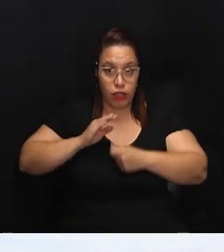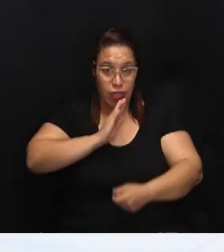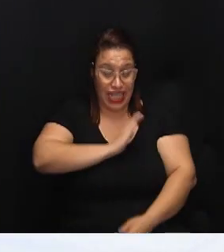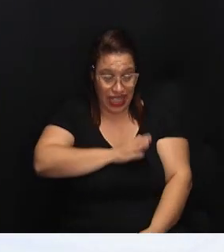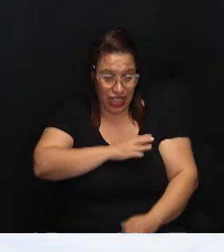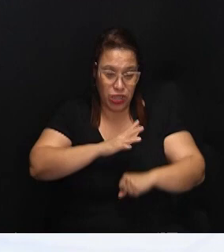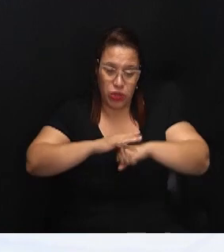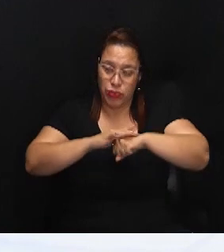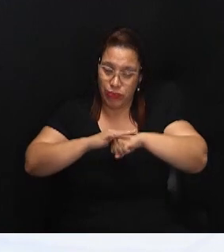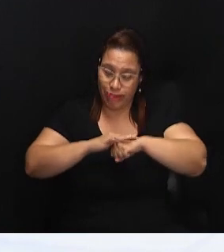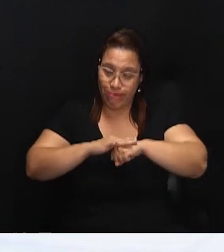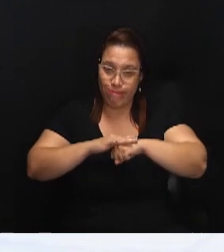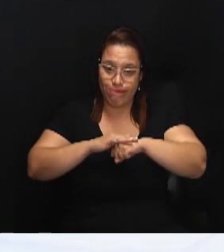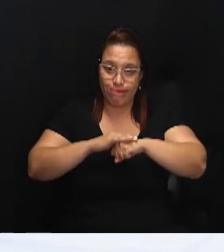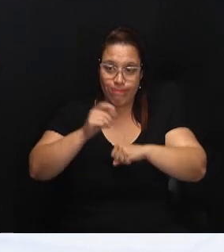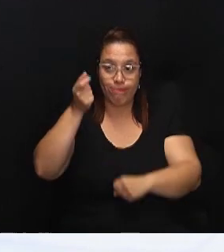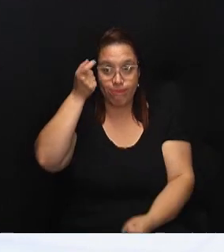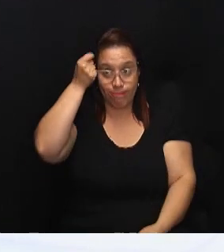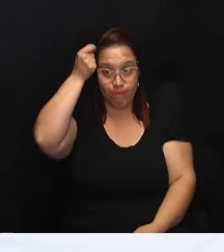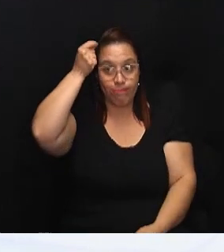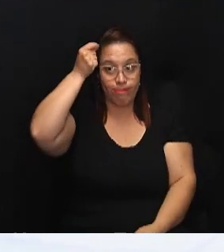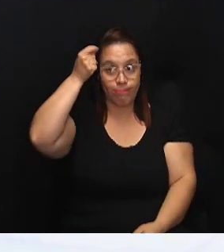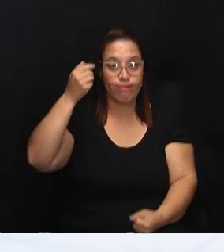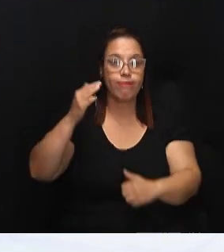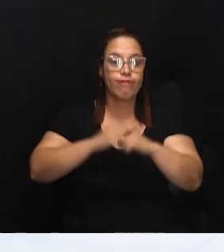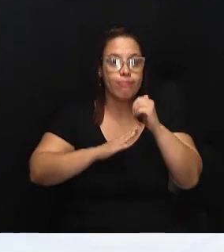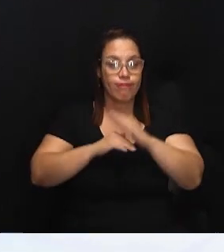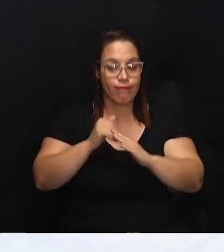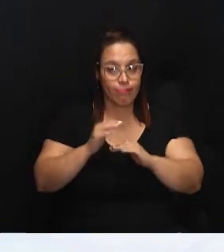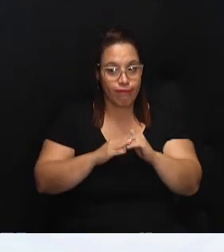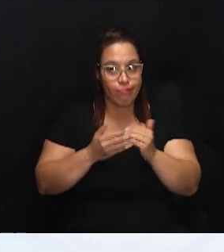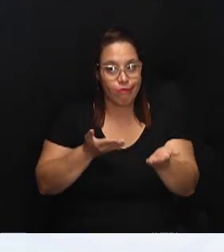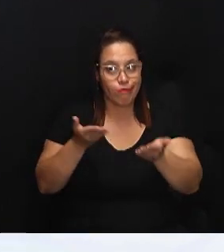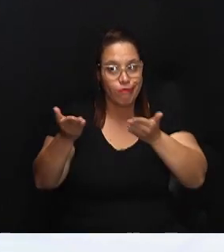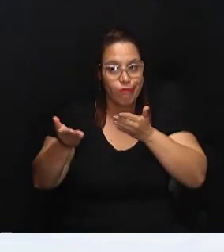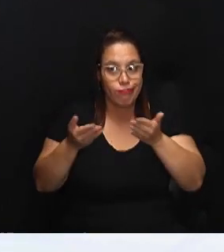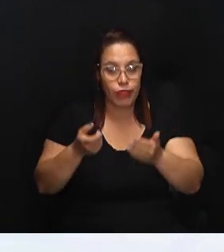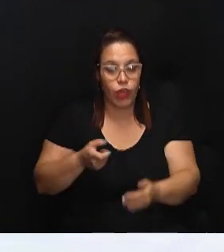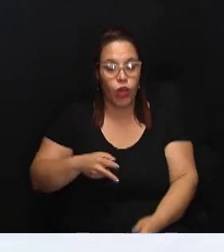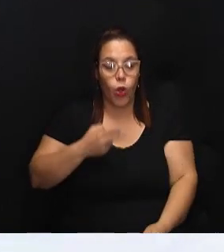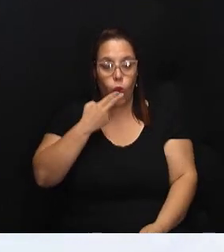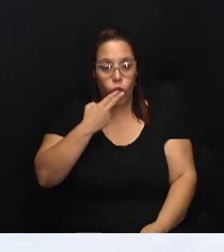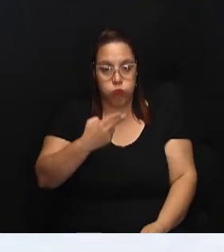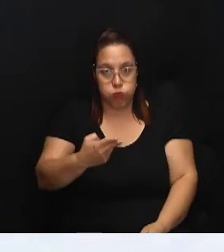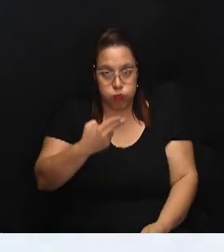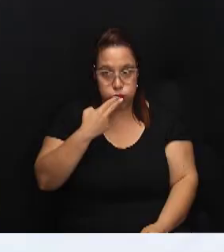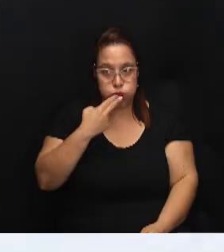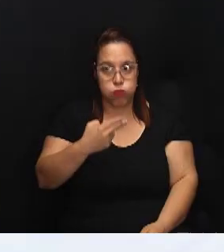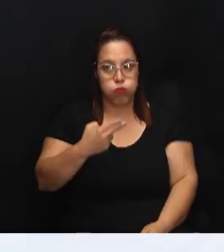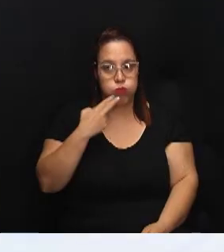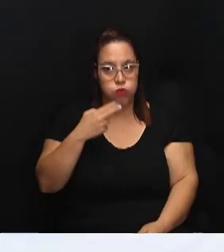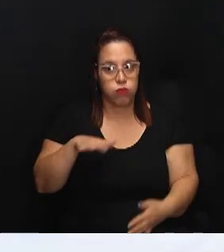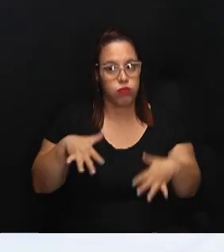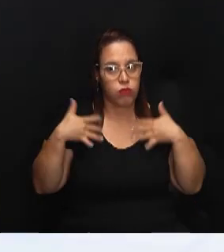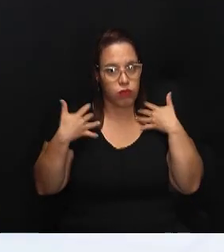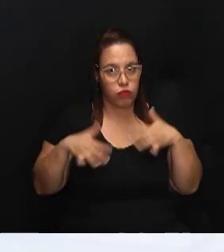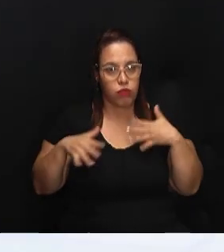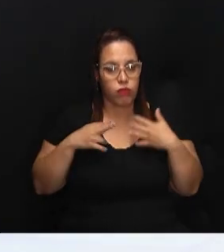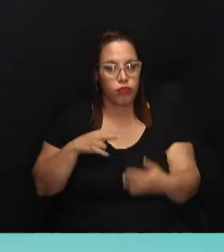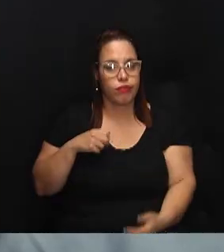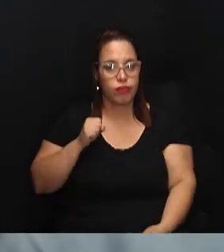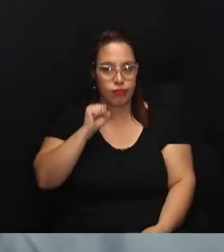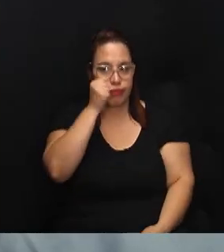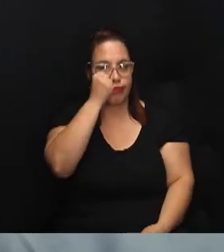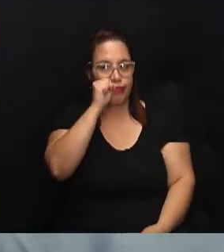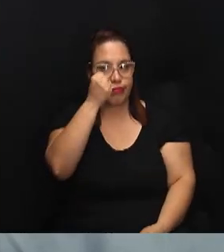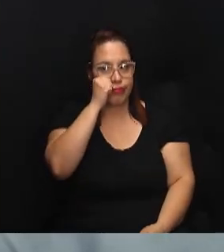de pulmão e doenças cardíacas ocorrem devido a esse problema. Trata-se de um efeito equivalente ao de fumar tabaco e é